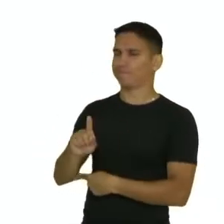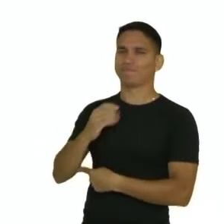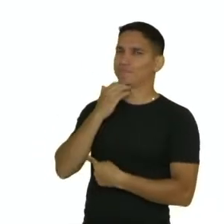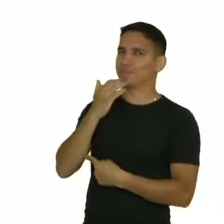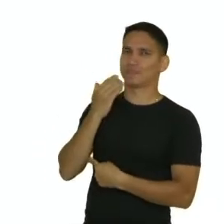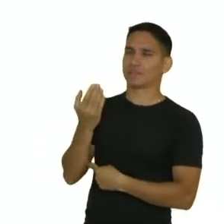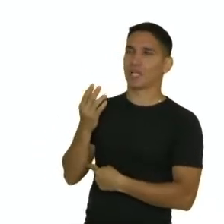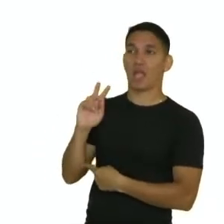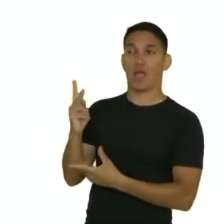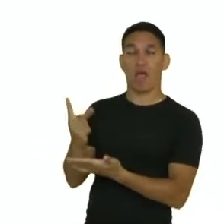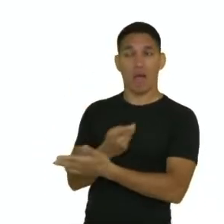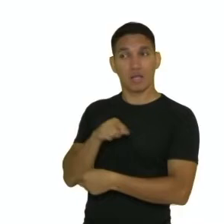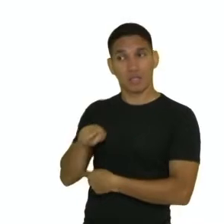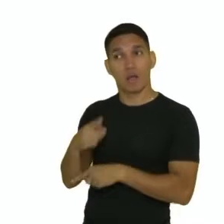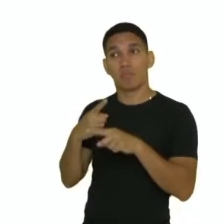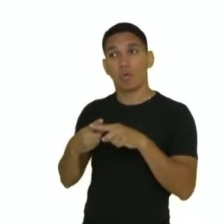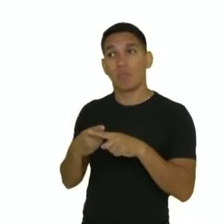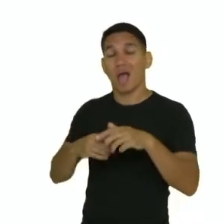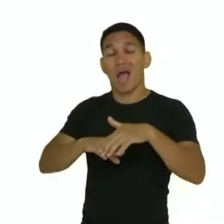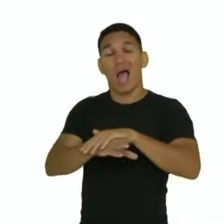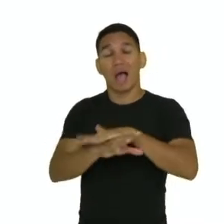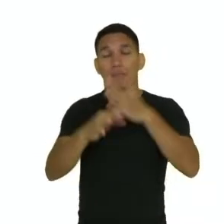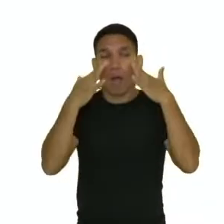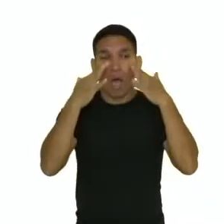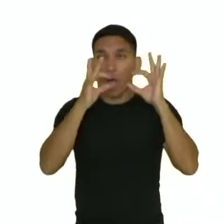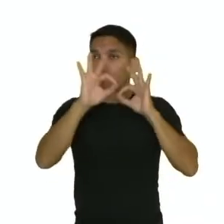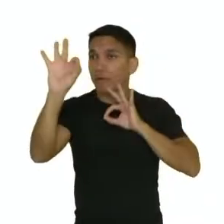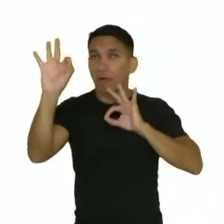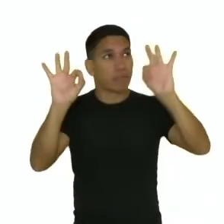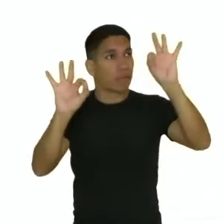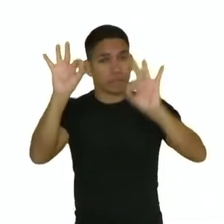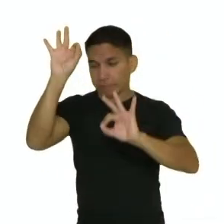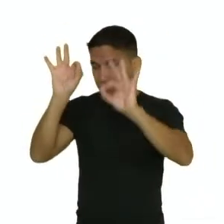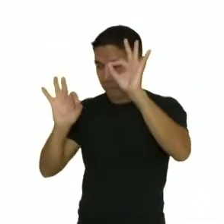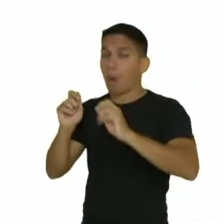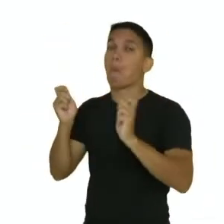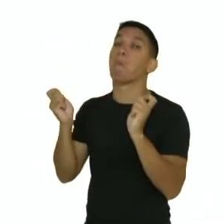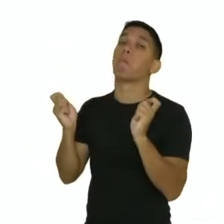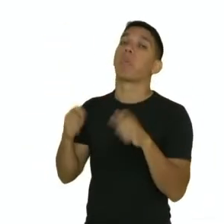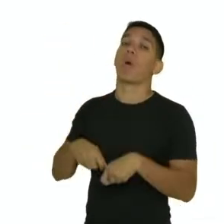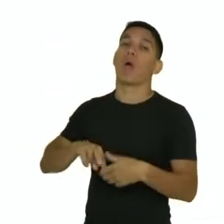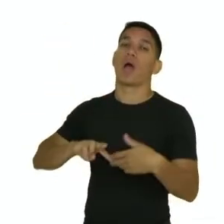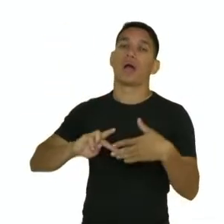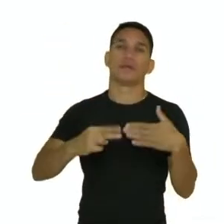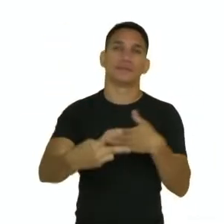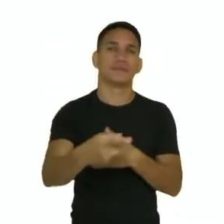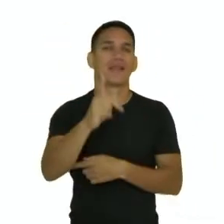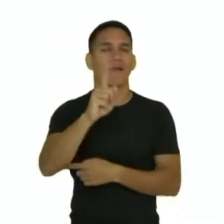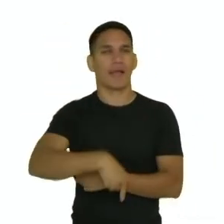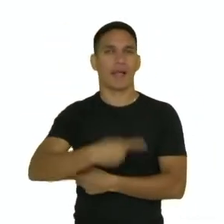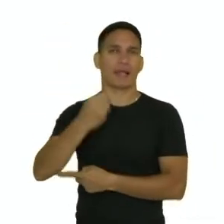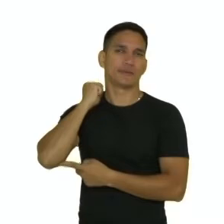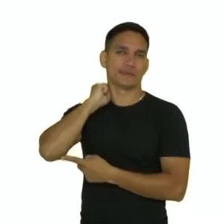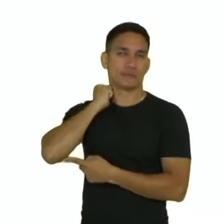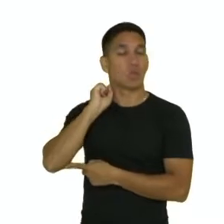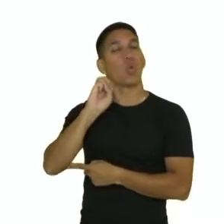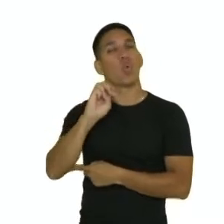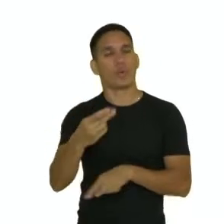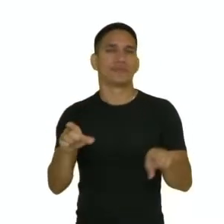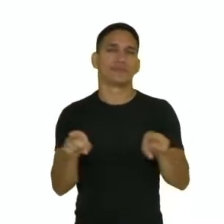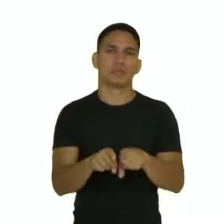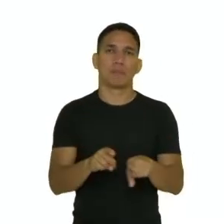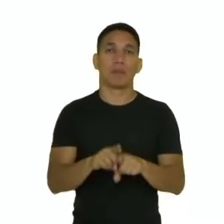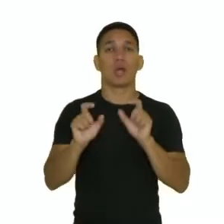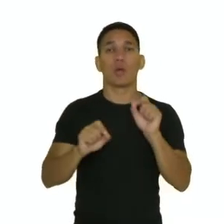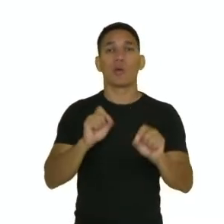manter diferentes focos de atenção pode gerar estresse ou até mesmo indicar um transtorno de déficit de